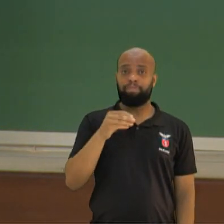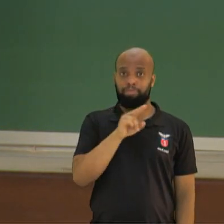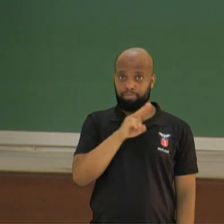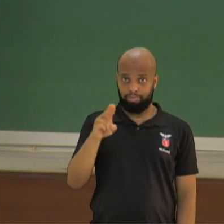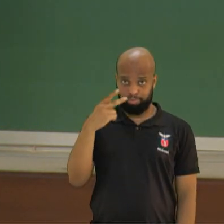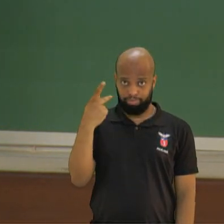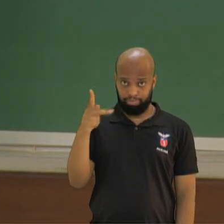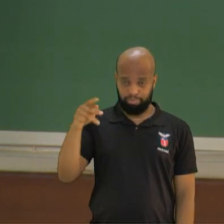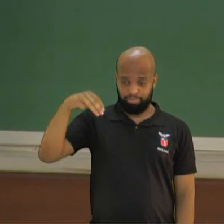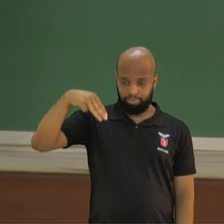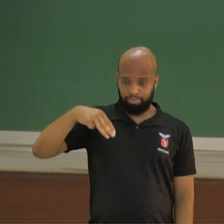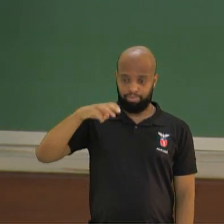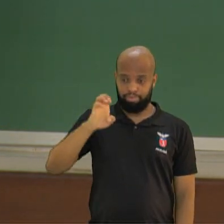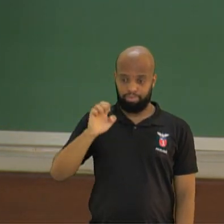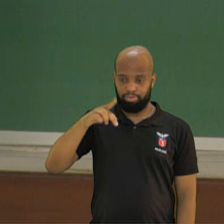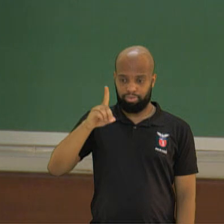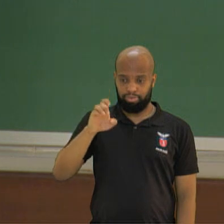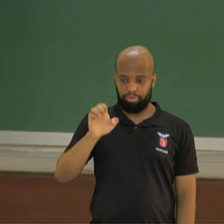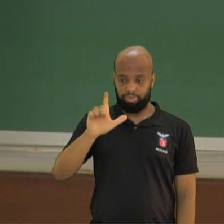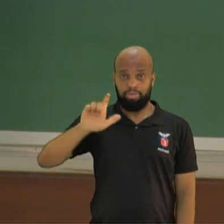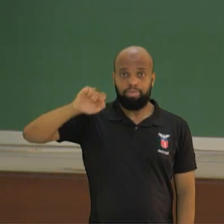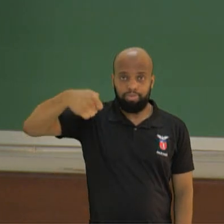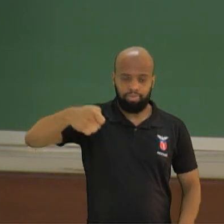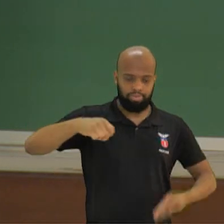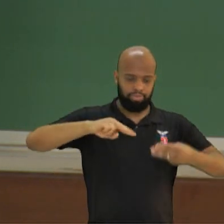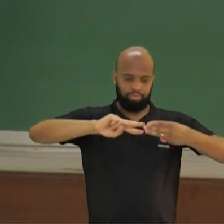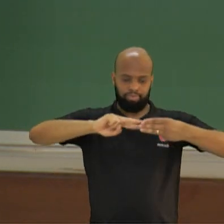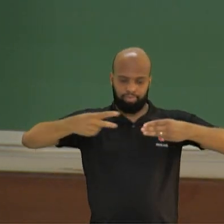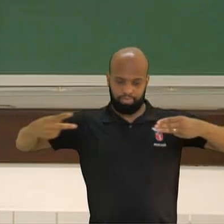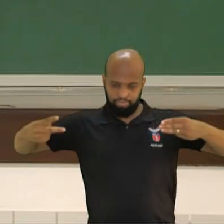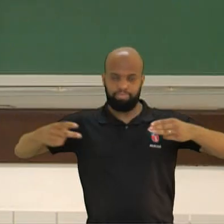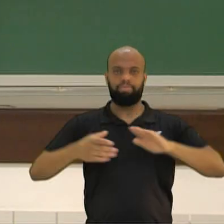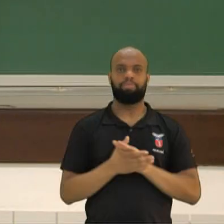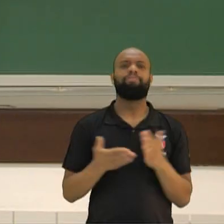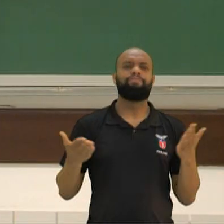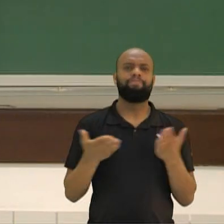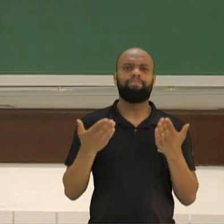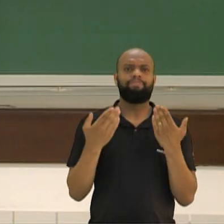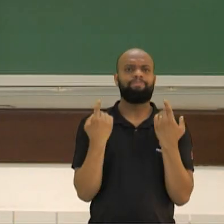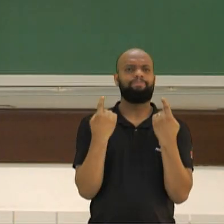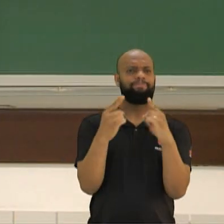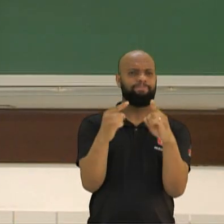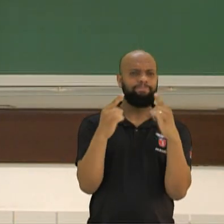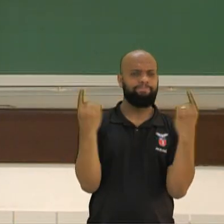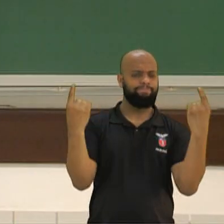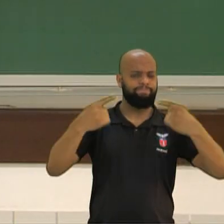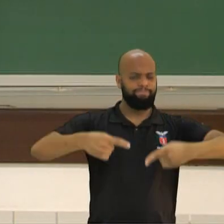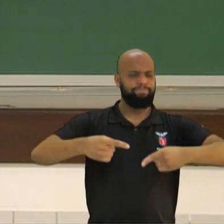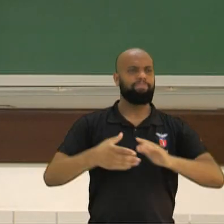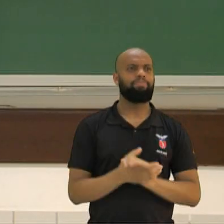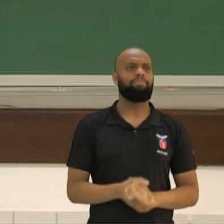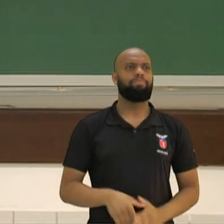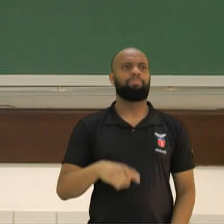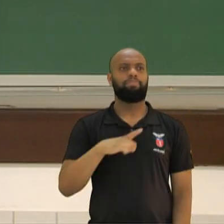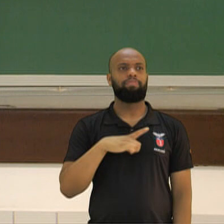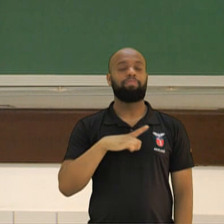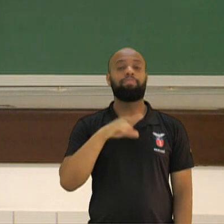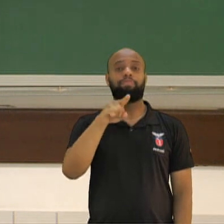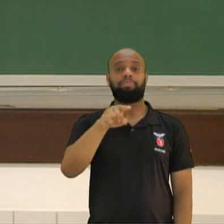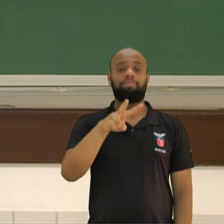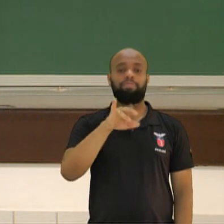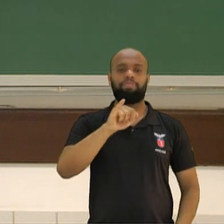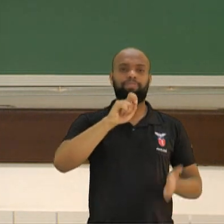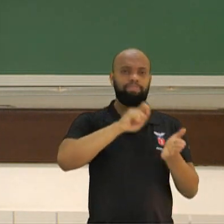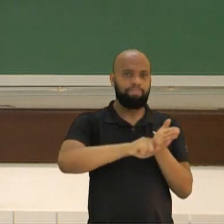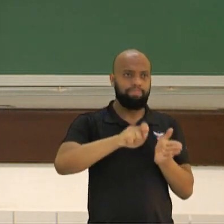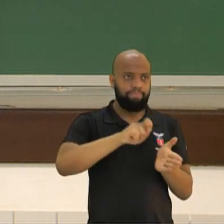Mendel, beleza? E aí eu já lanço um desafio para vocês, meus alunos. O desafio é o seguinte: